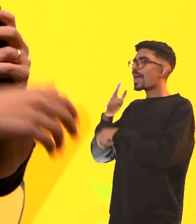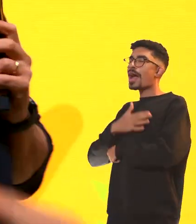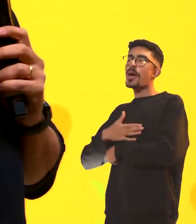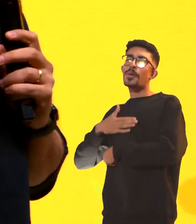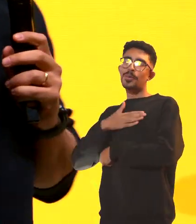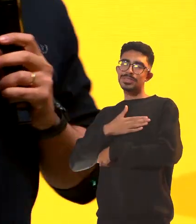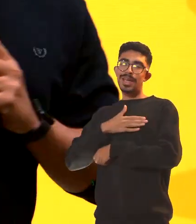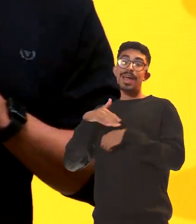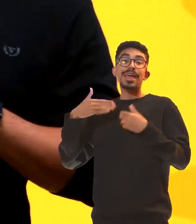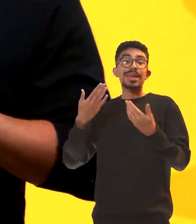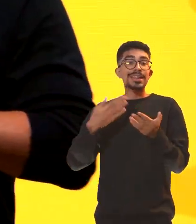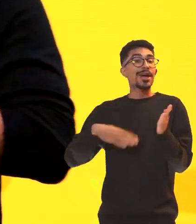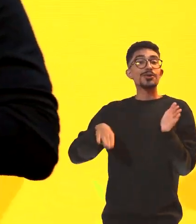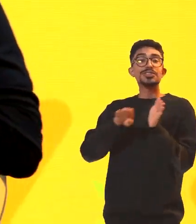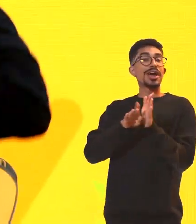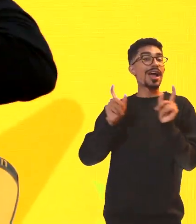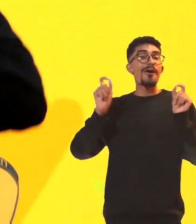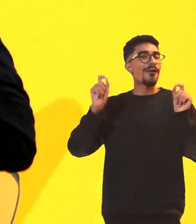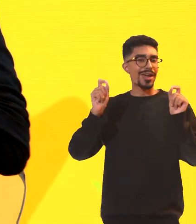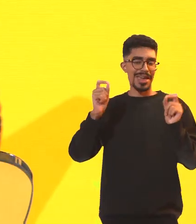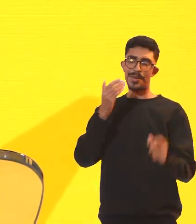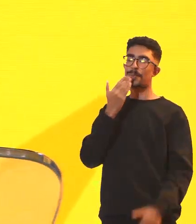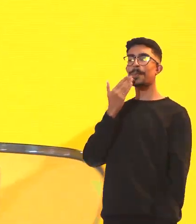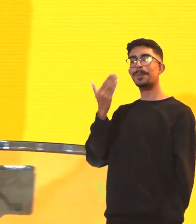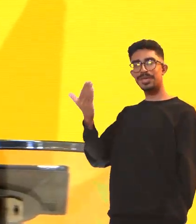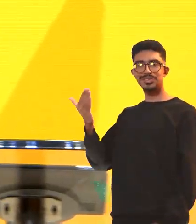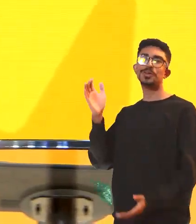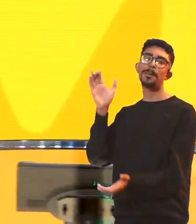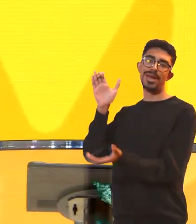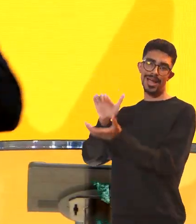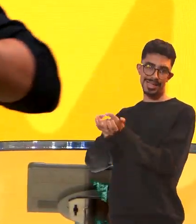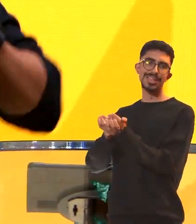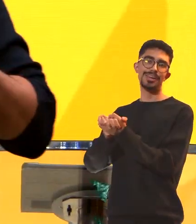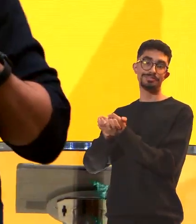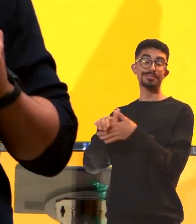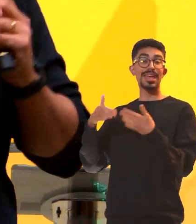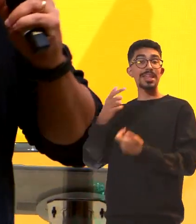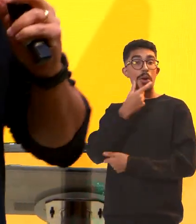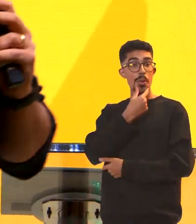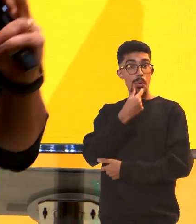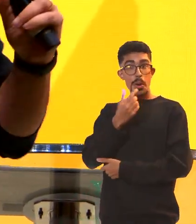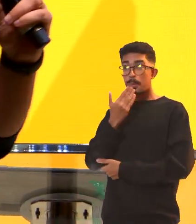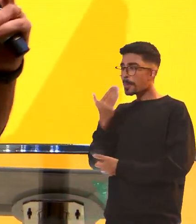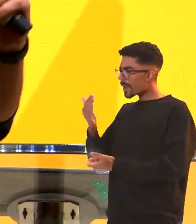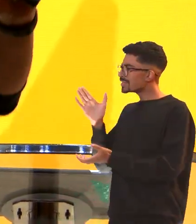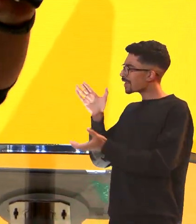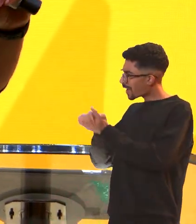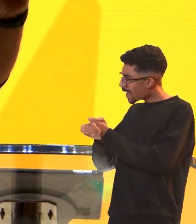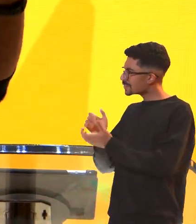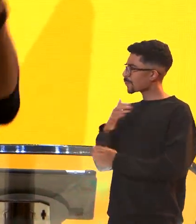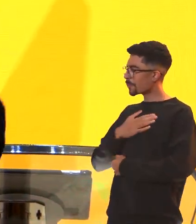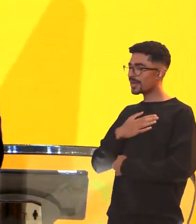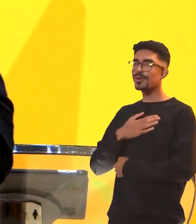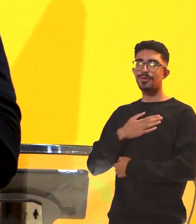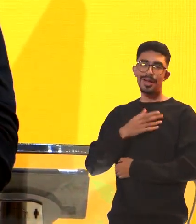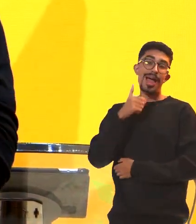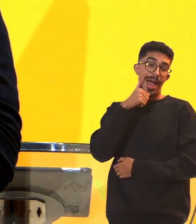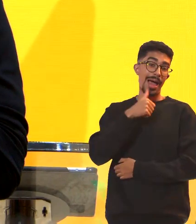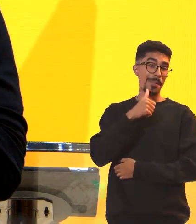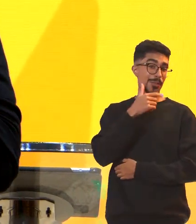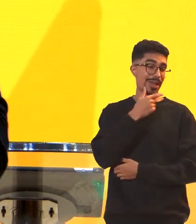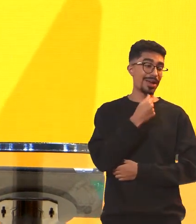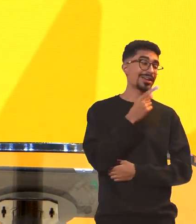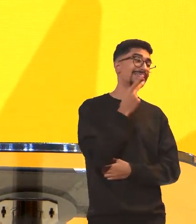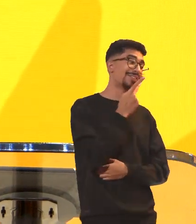pedido para o casamento. O rapaz pede a moça em casamento, é aquele momento tão preparado, tão bonito, e maravilha, ela aceita, essa é a melhor